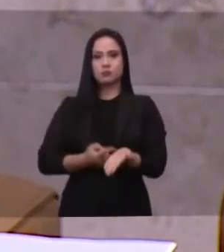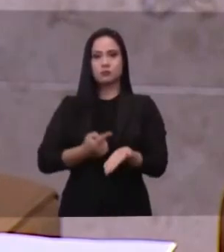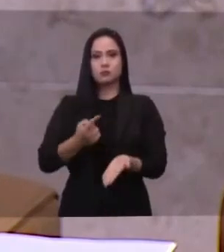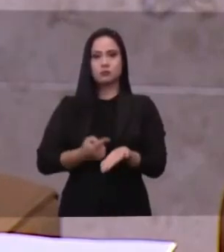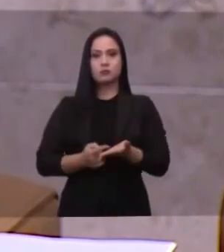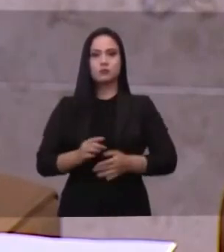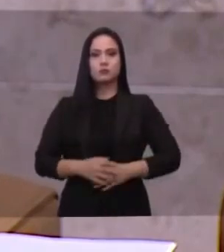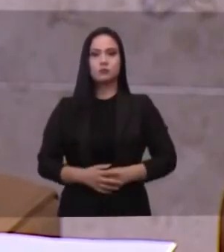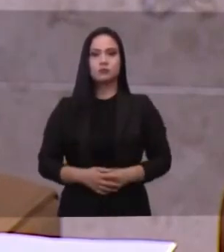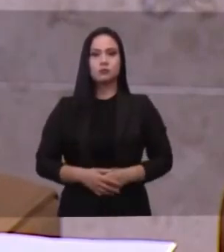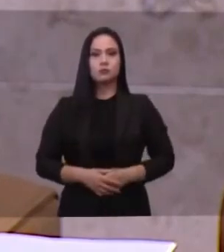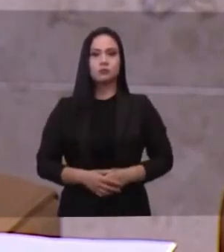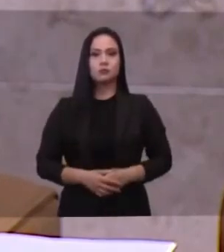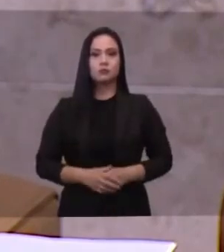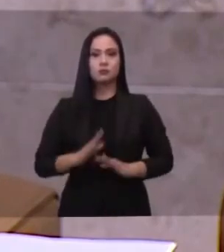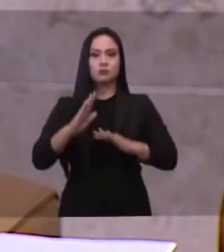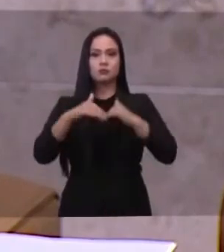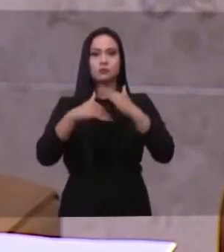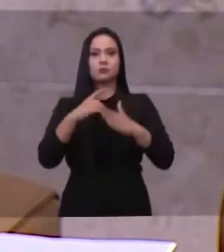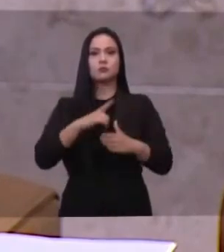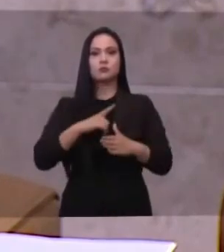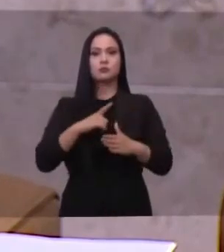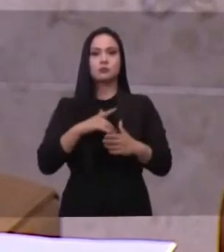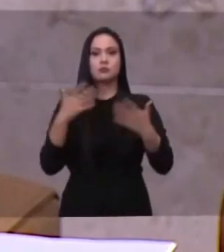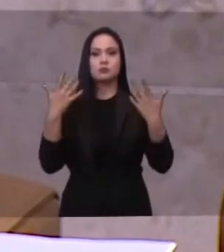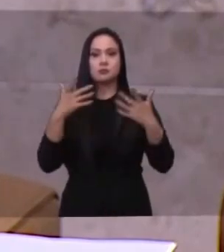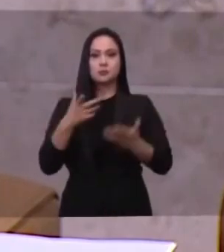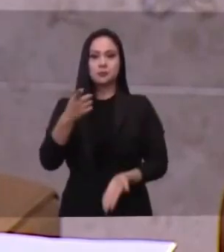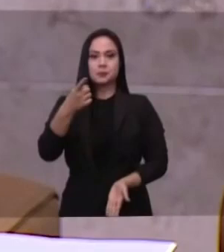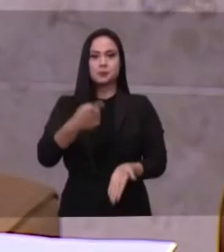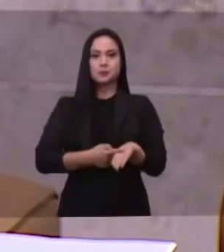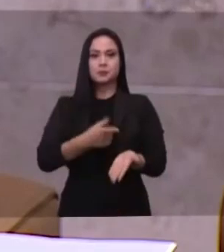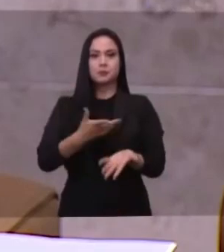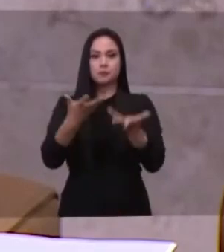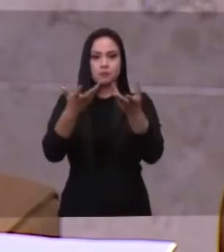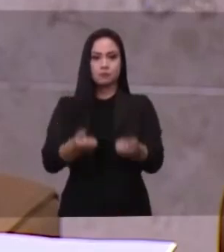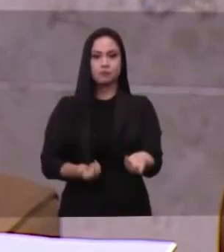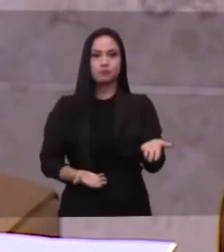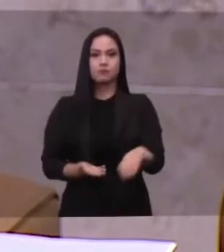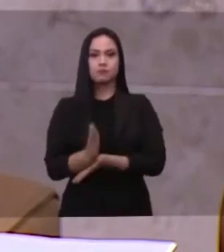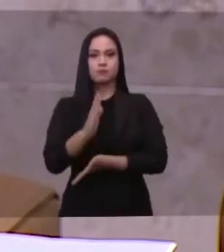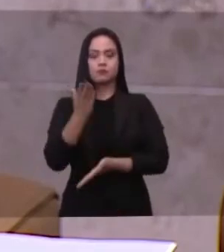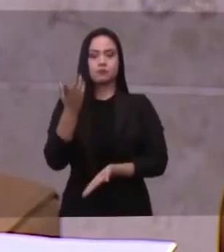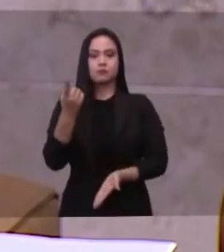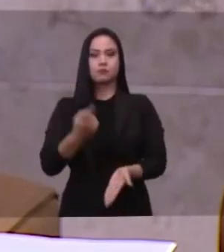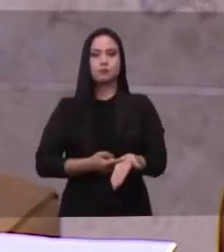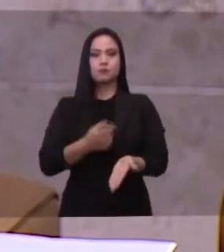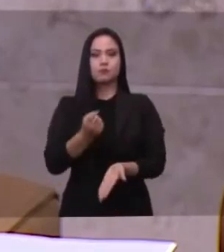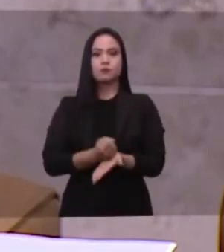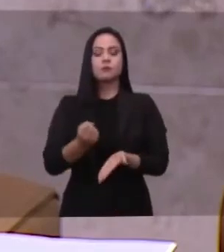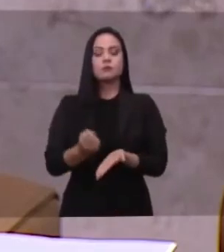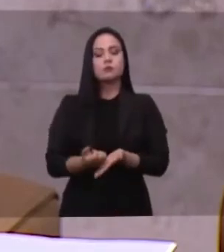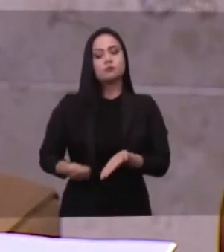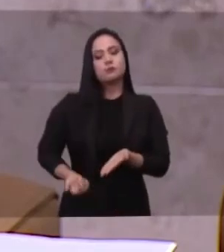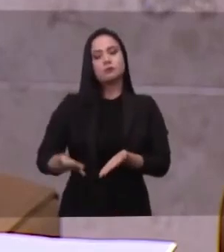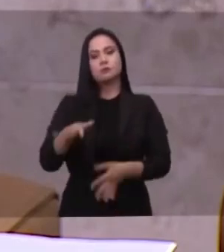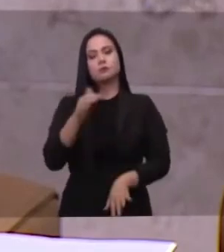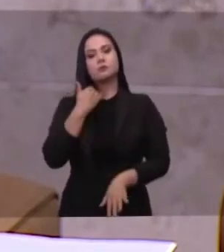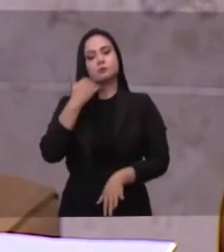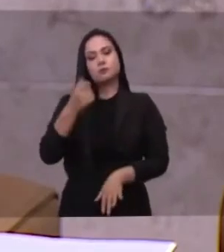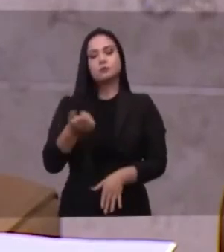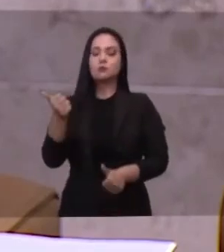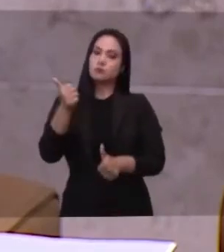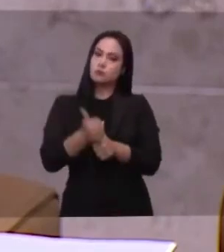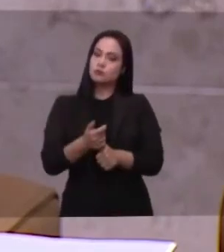compromissória, quando da celebração do contrato e a permissão legal dada ao juiz para que substitua a vontade